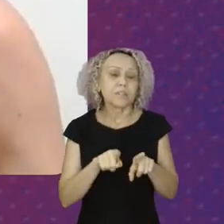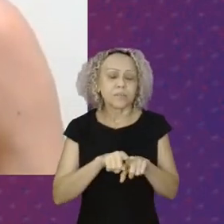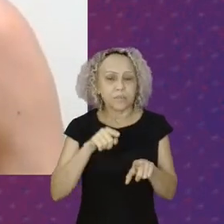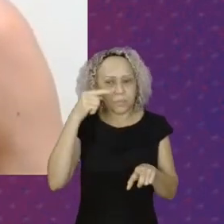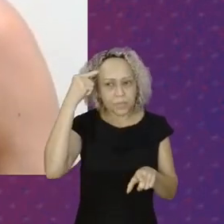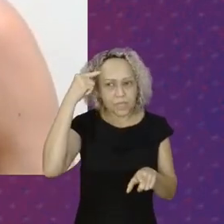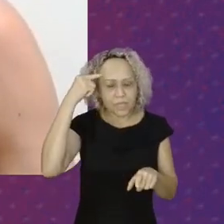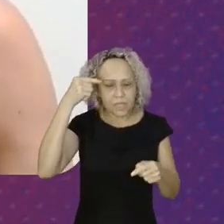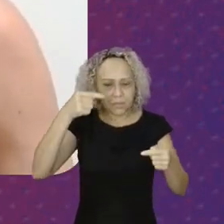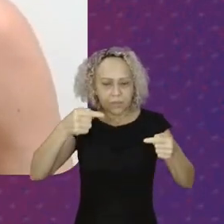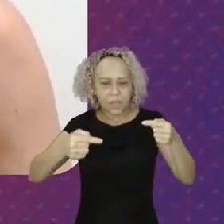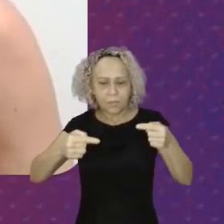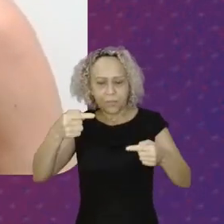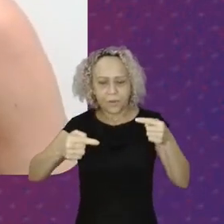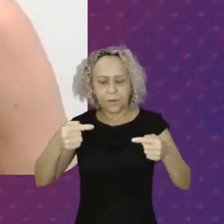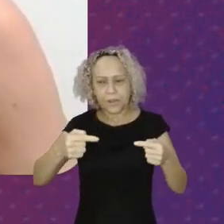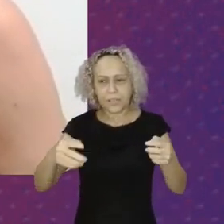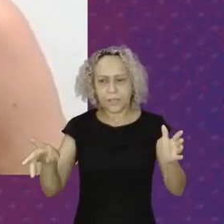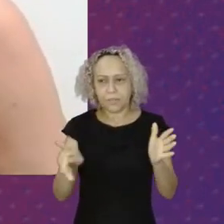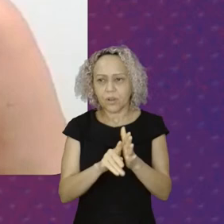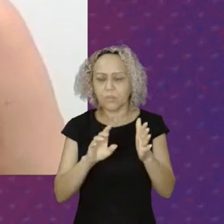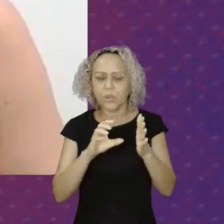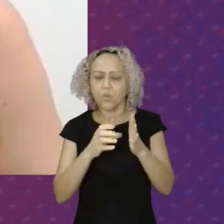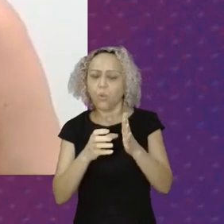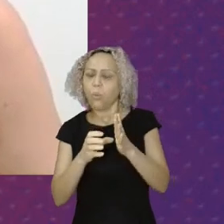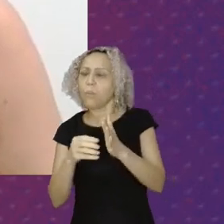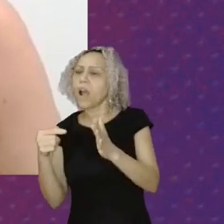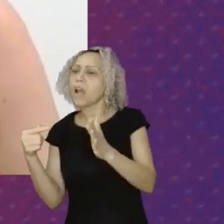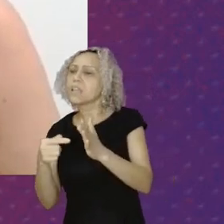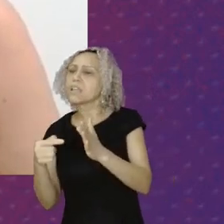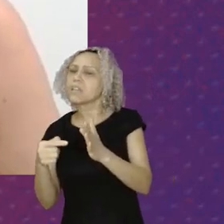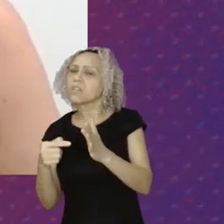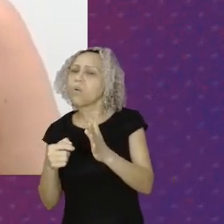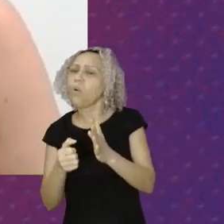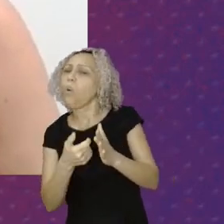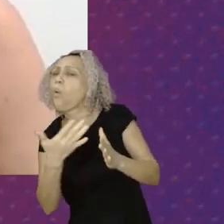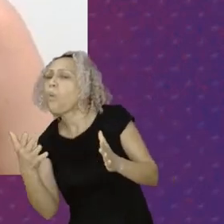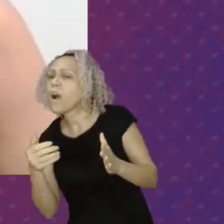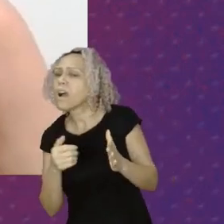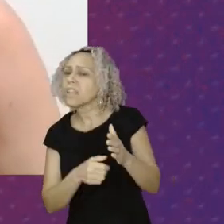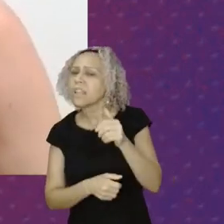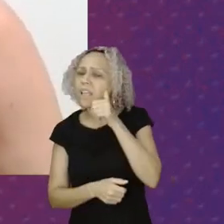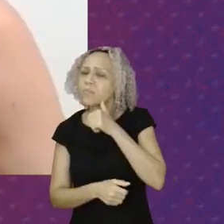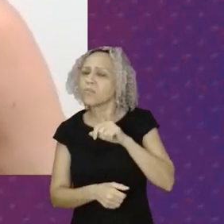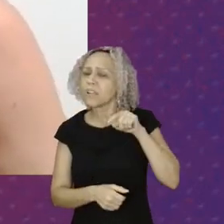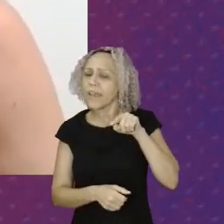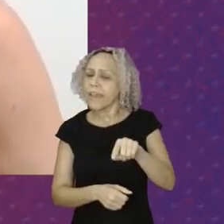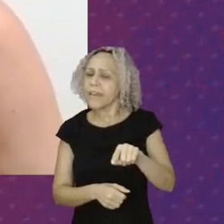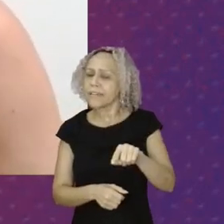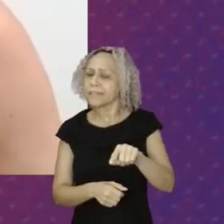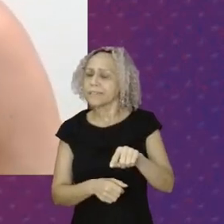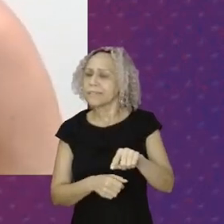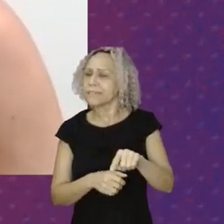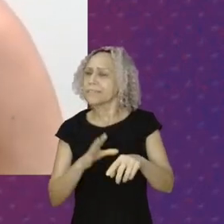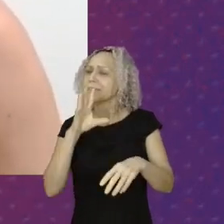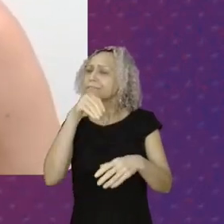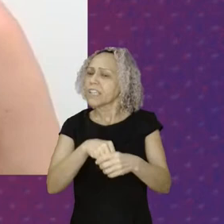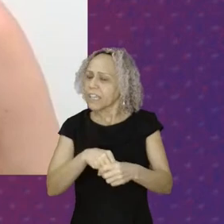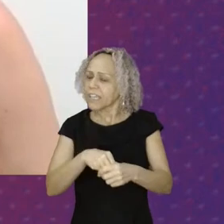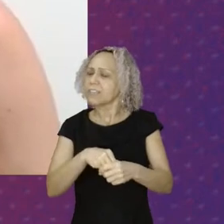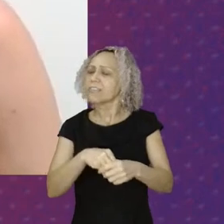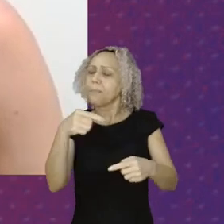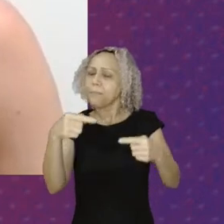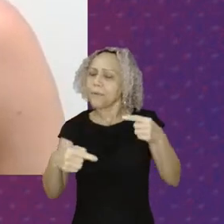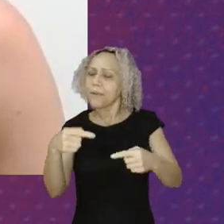podemos pensar, né? Quantas mulheres com deficiência atuam